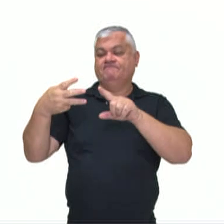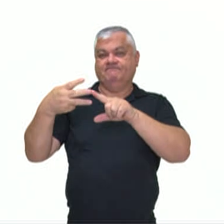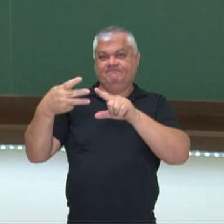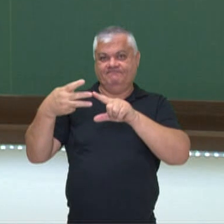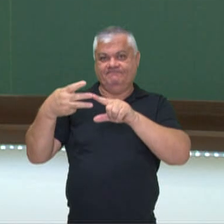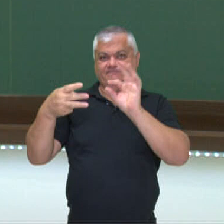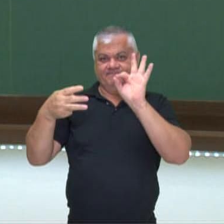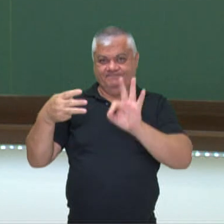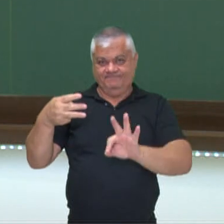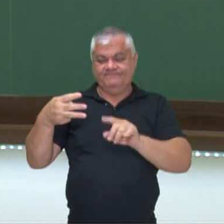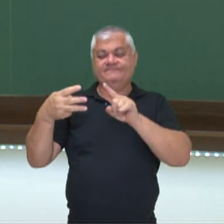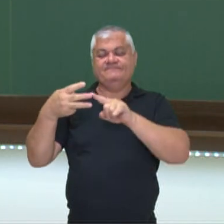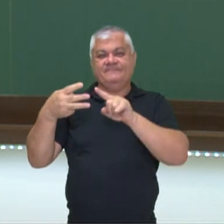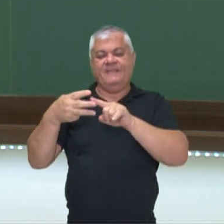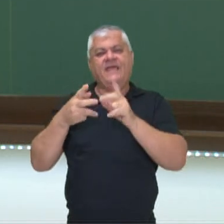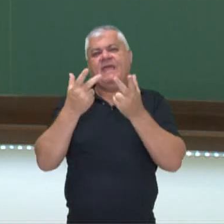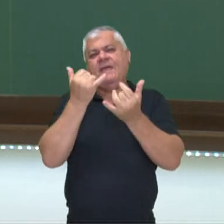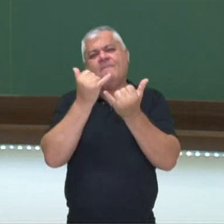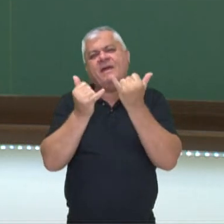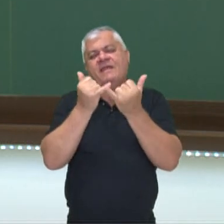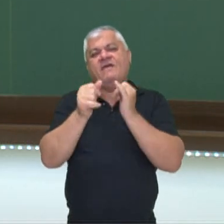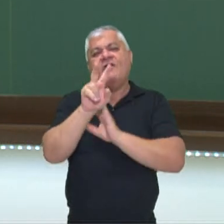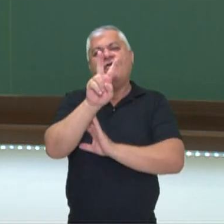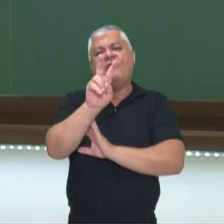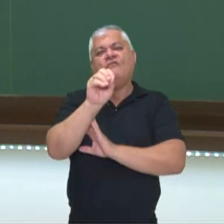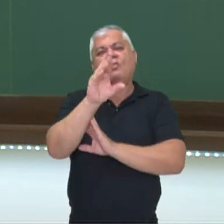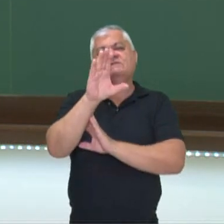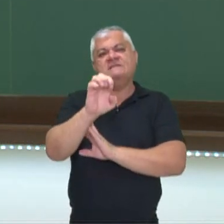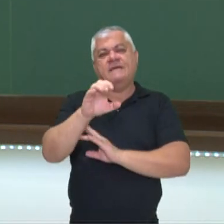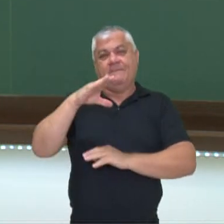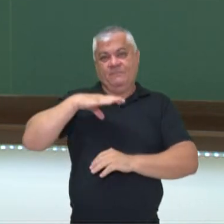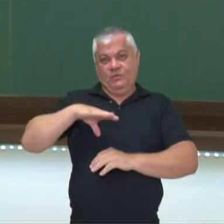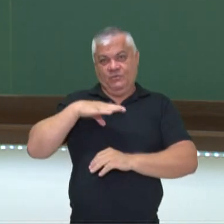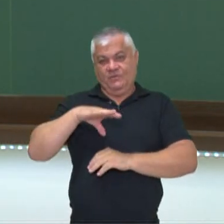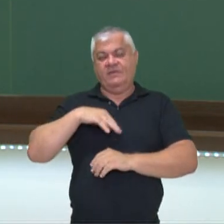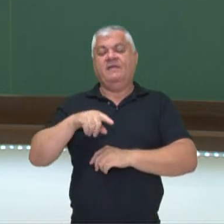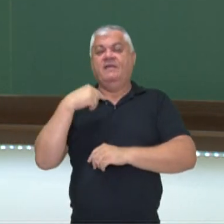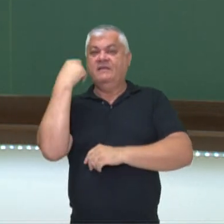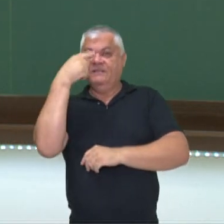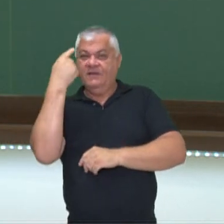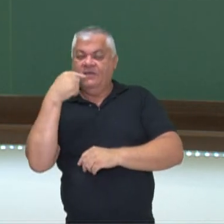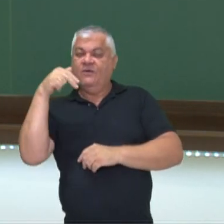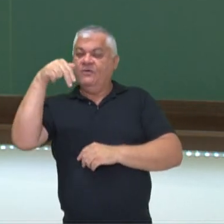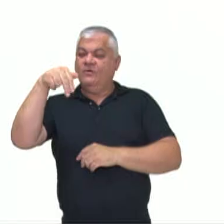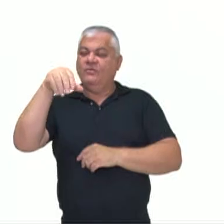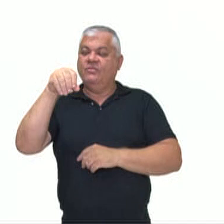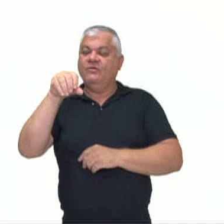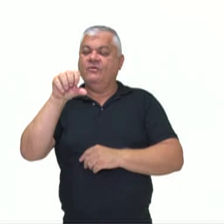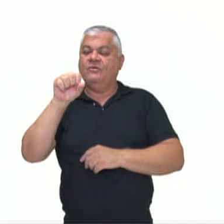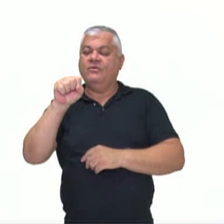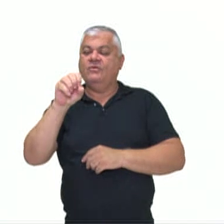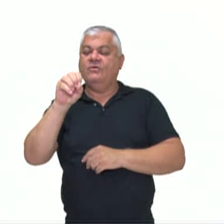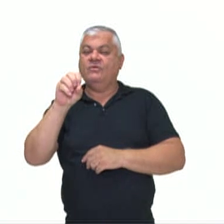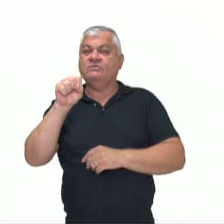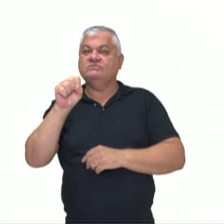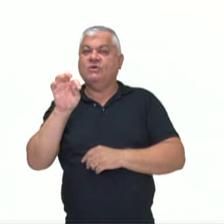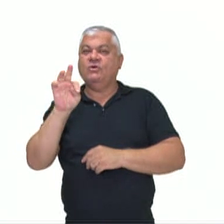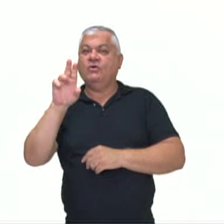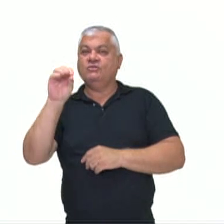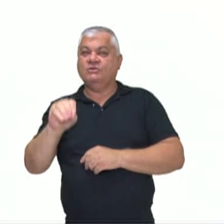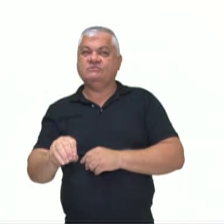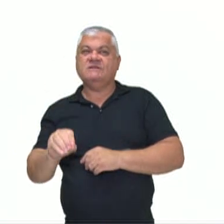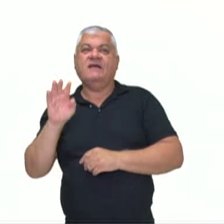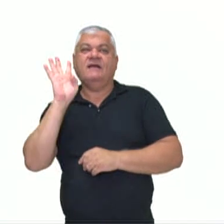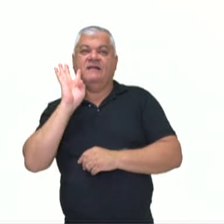colocaria como se fosse vocês na língua portuguesa. Olha lá. Vosotras, legais, desculpe, vosotros,